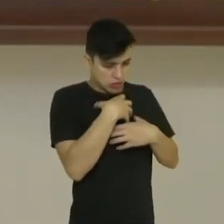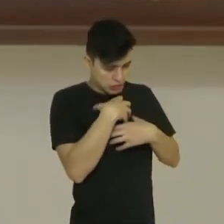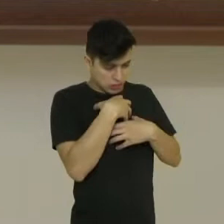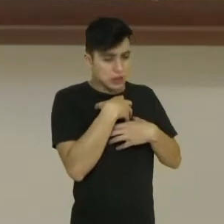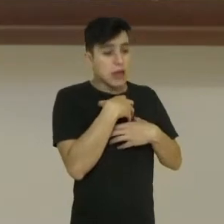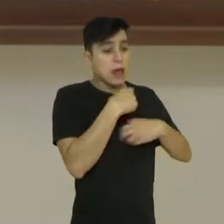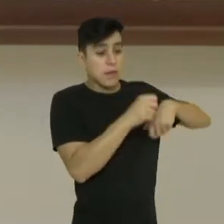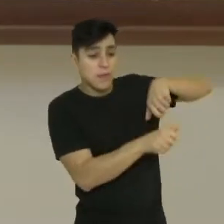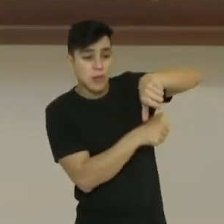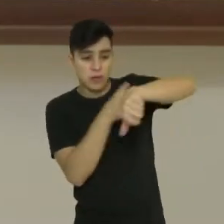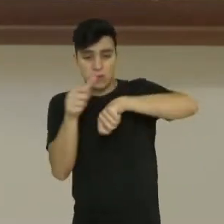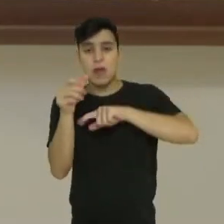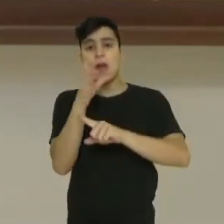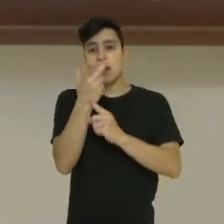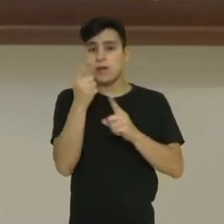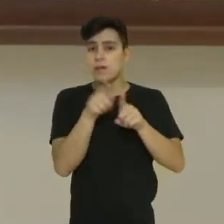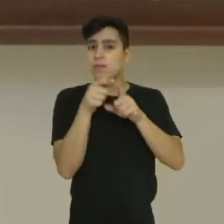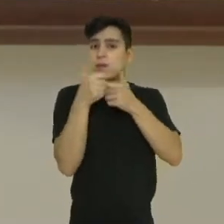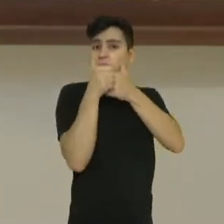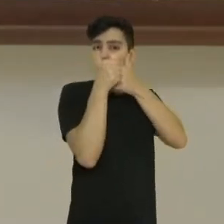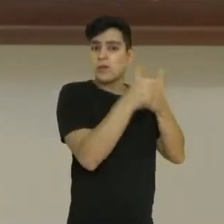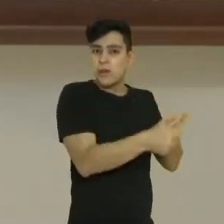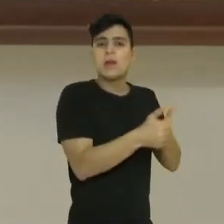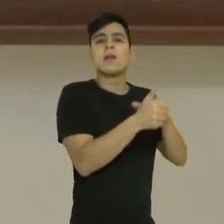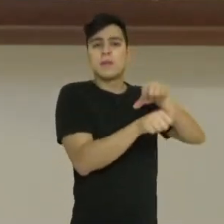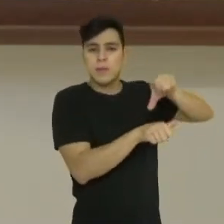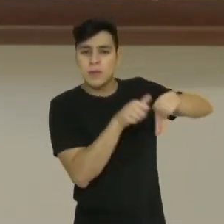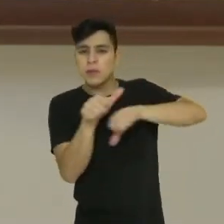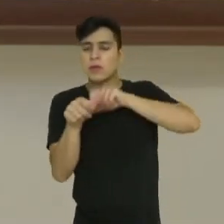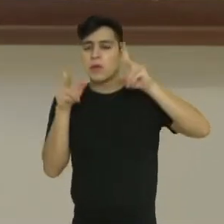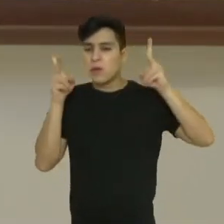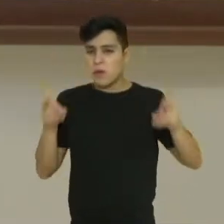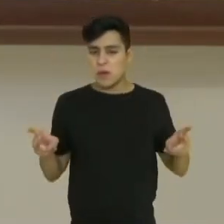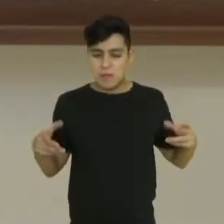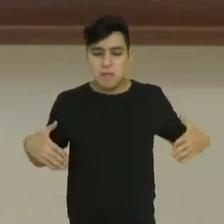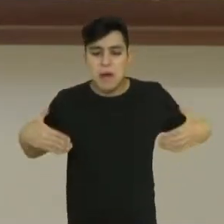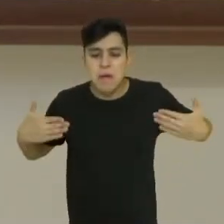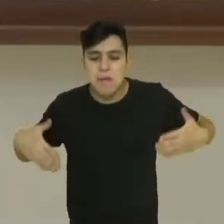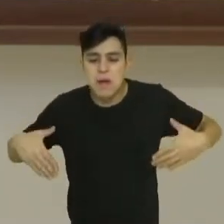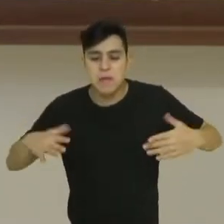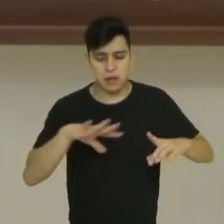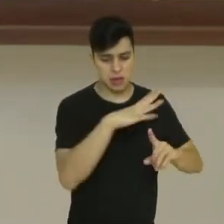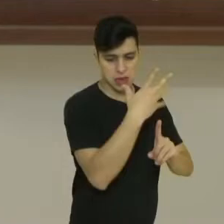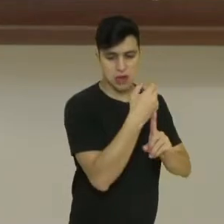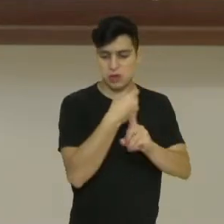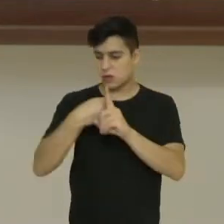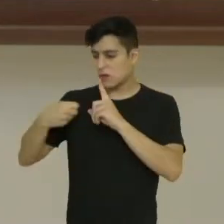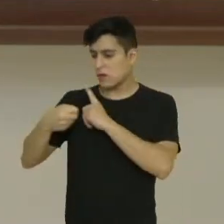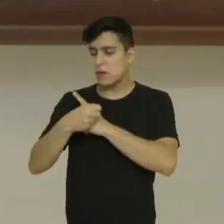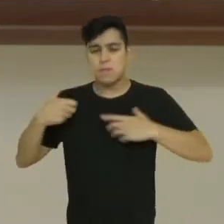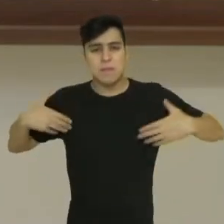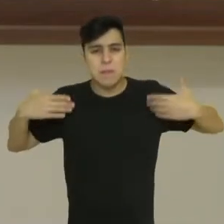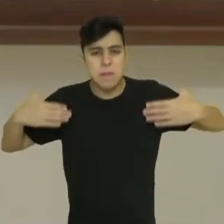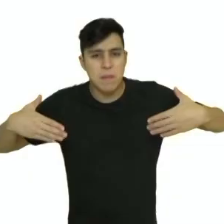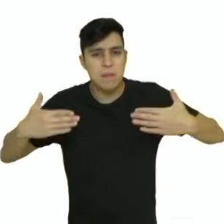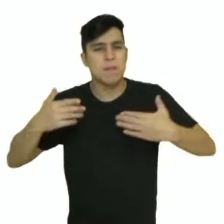seu pensamento, conforme essa sociedade vai se desenvolvendo? A gente vai ver nessa aula hoje sobre isso, ok?